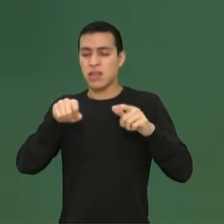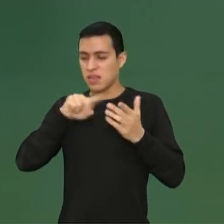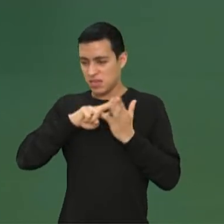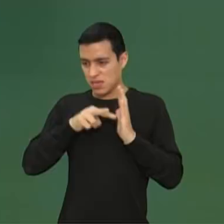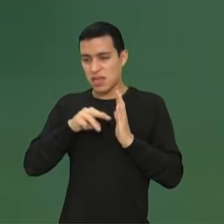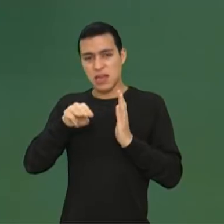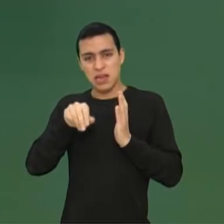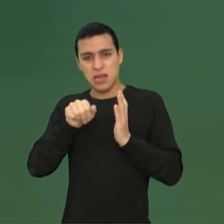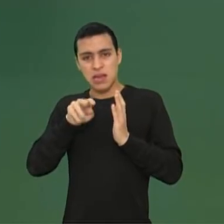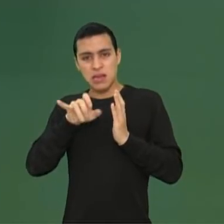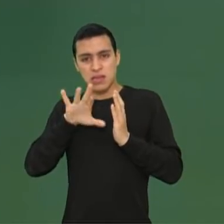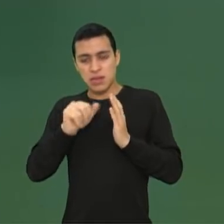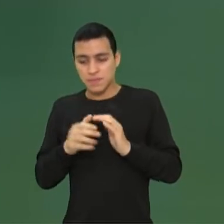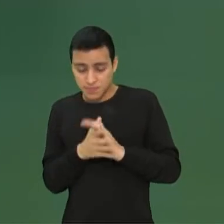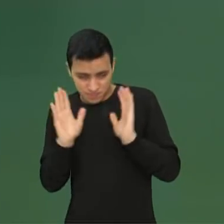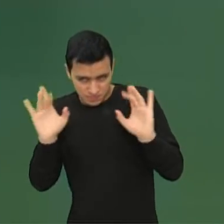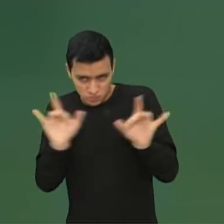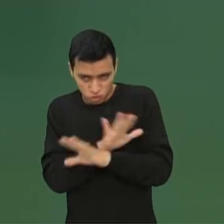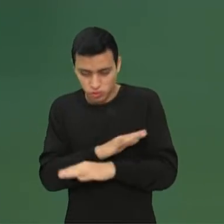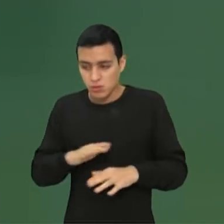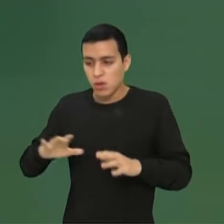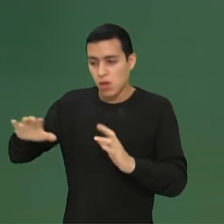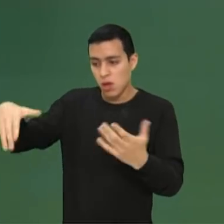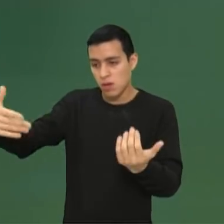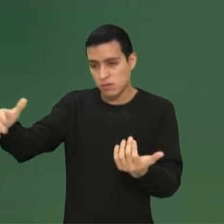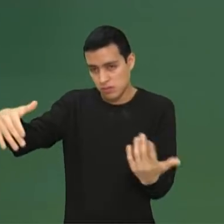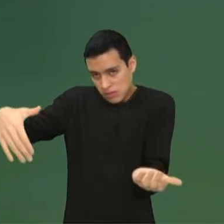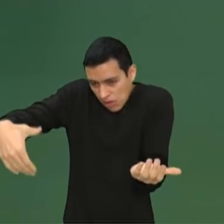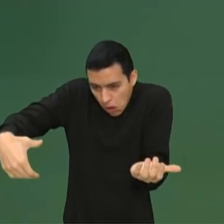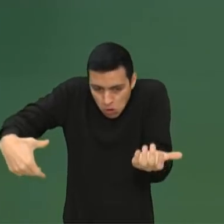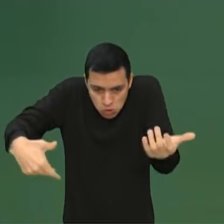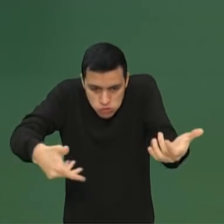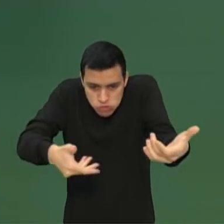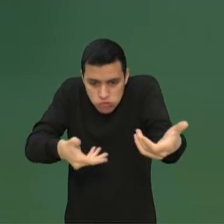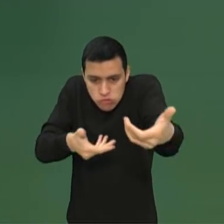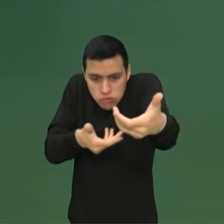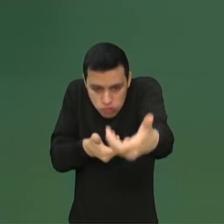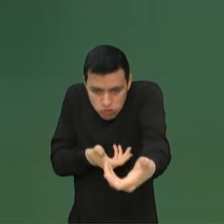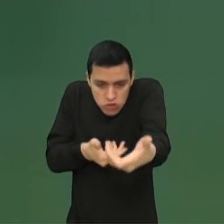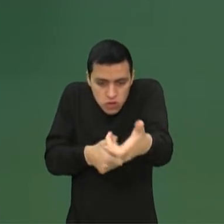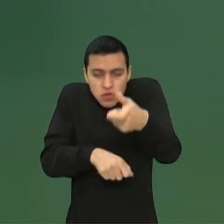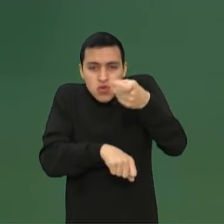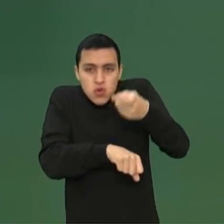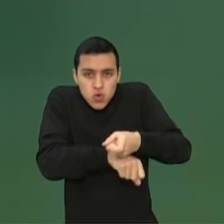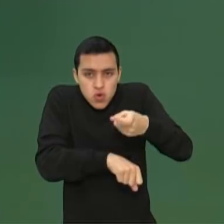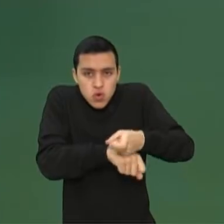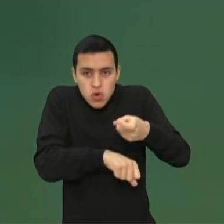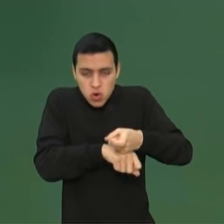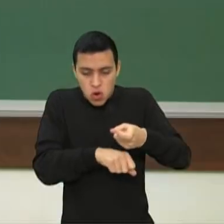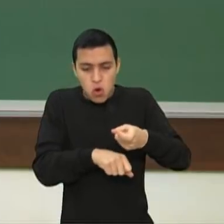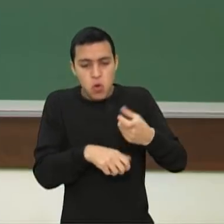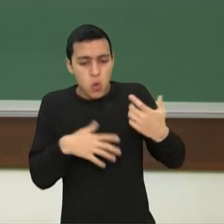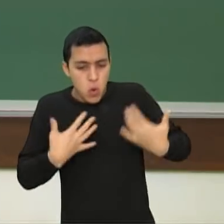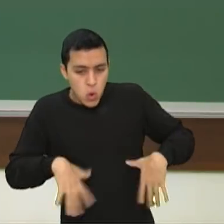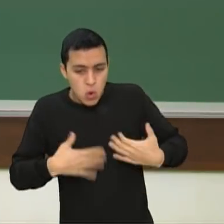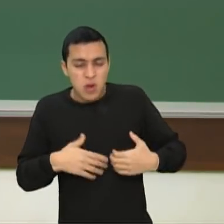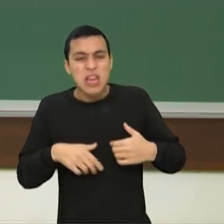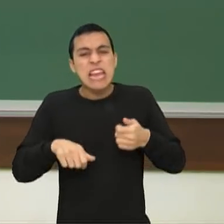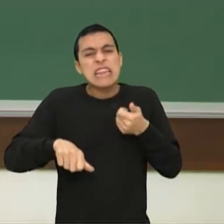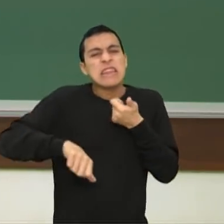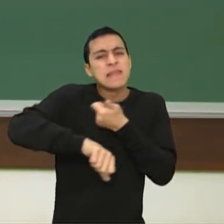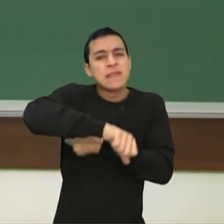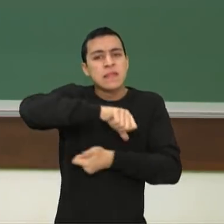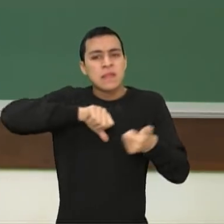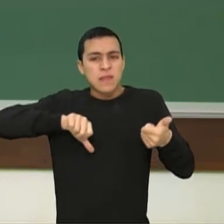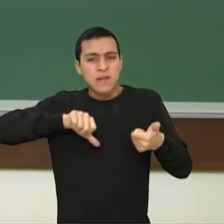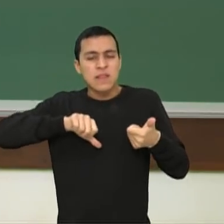matéria. Pego este tronco, que está bruto, retirei da natureza, e transformo ele